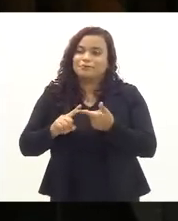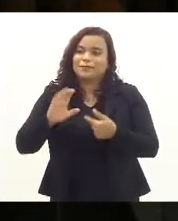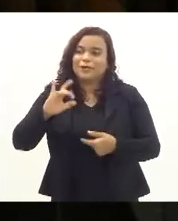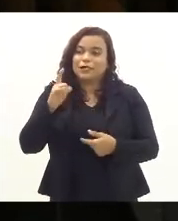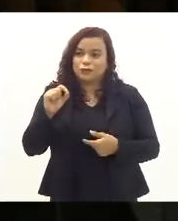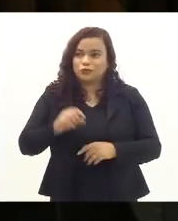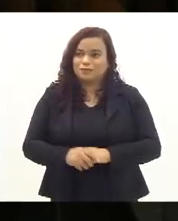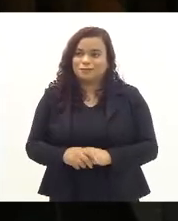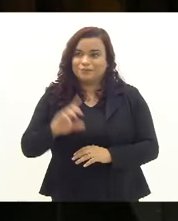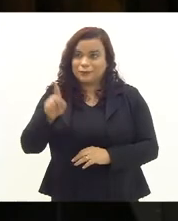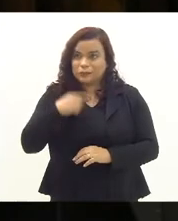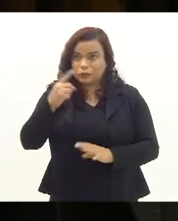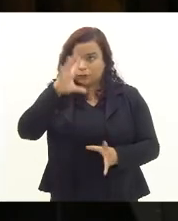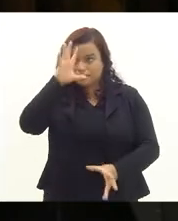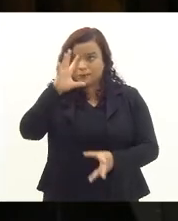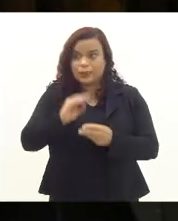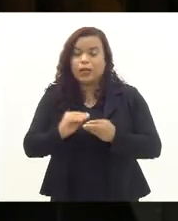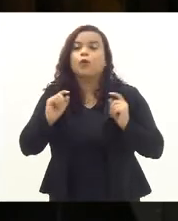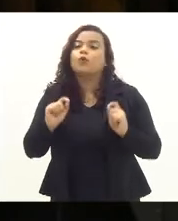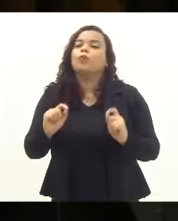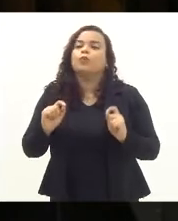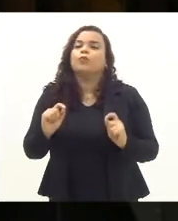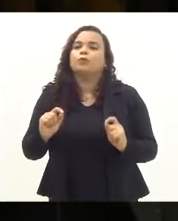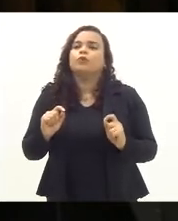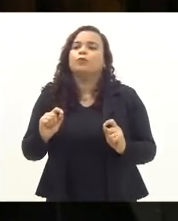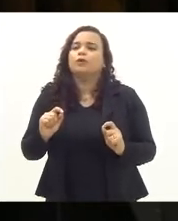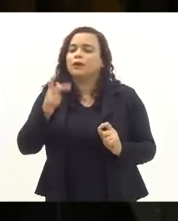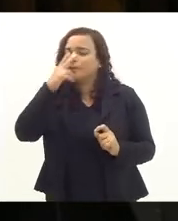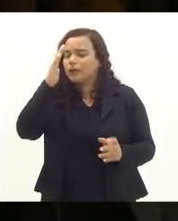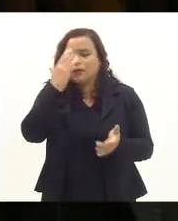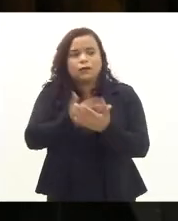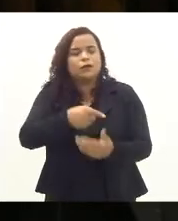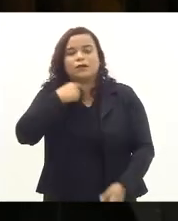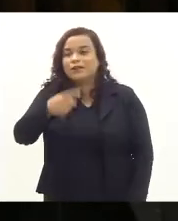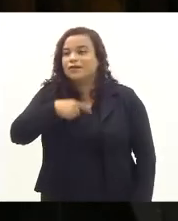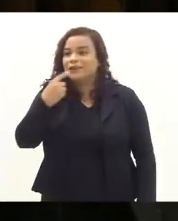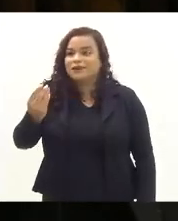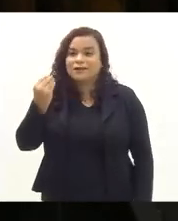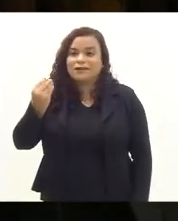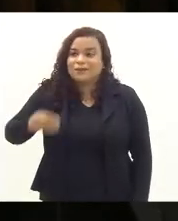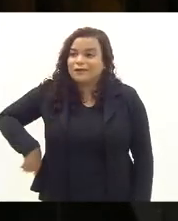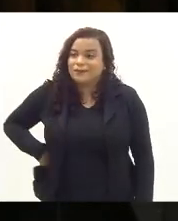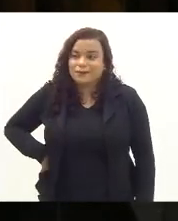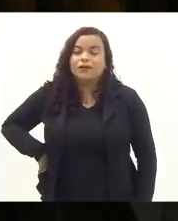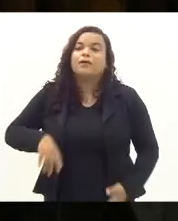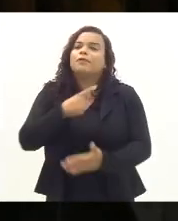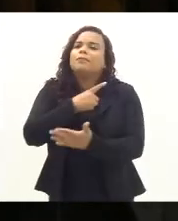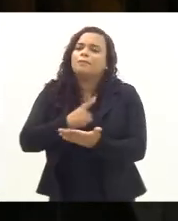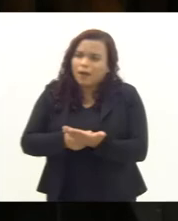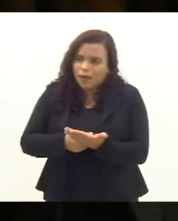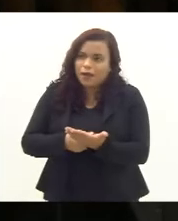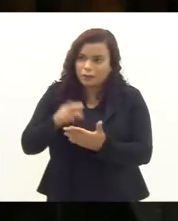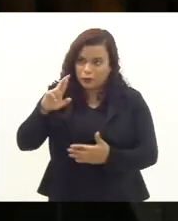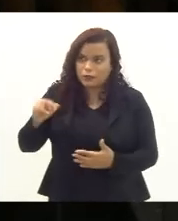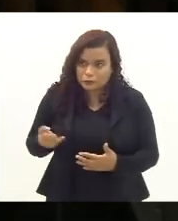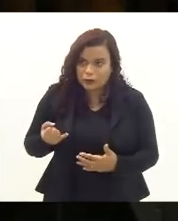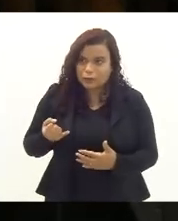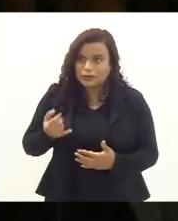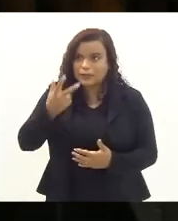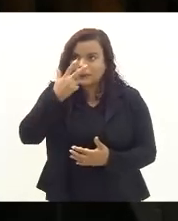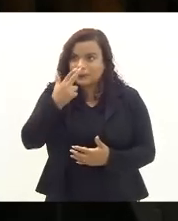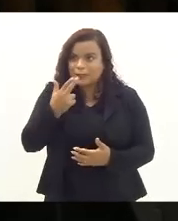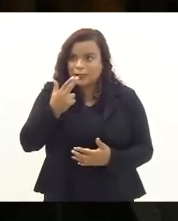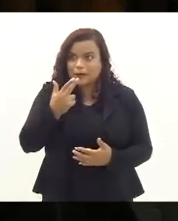seguinte é absolutamente inacreditável o pacto RJ não